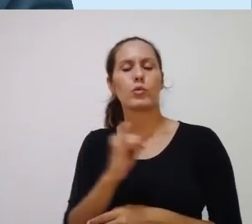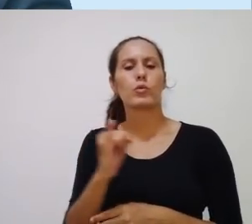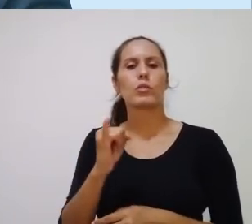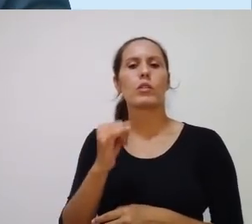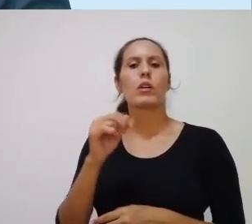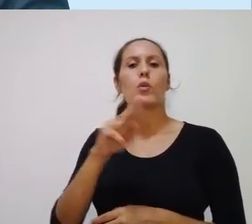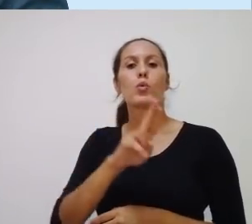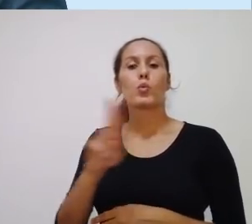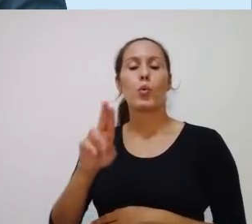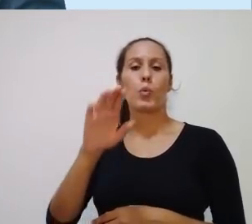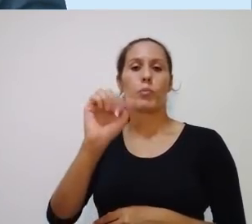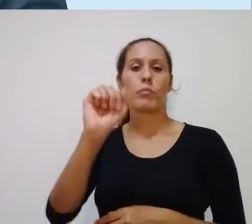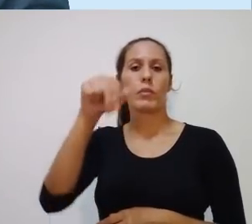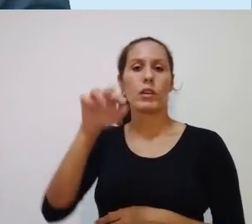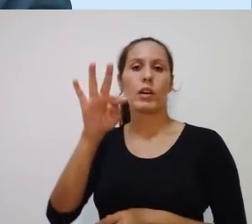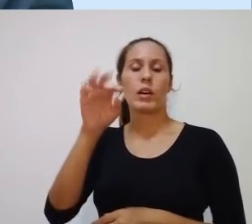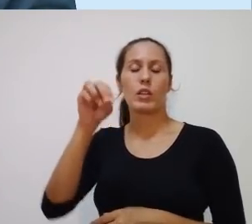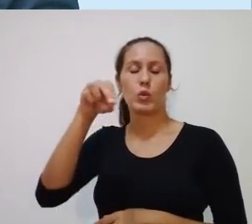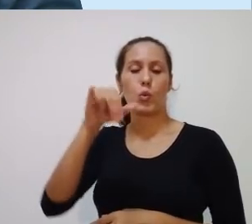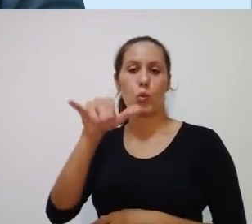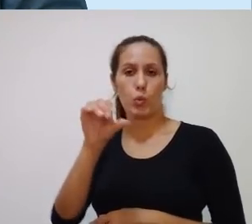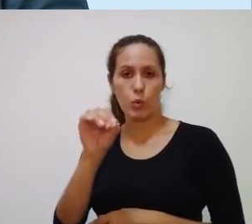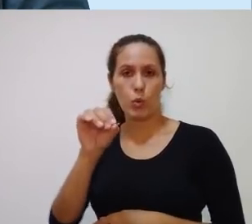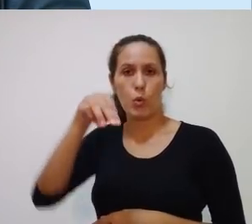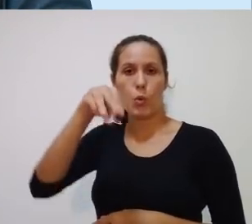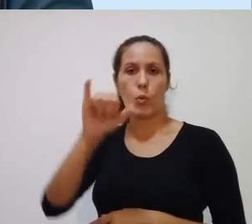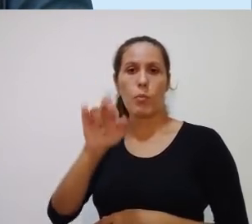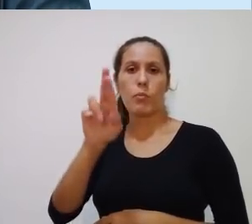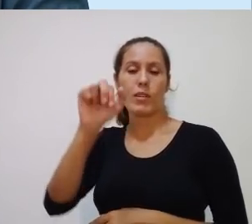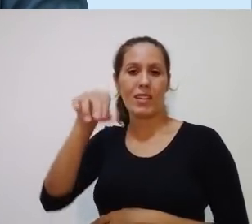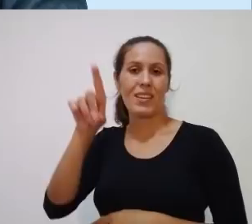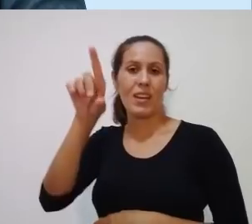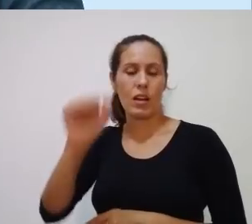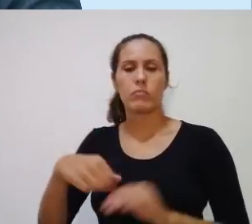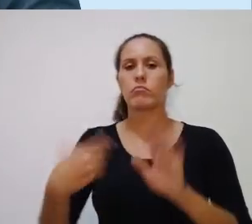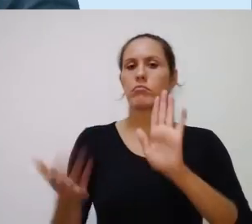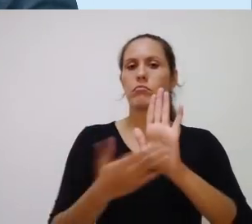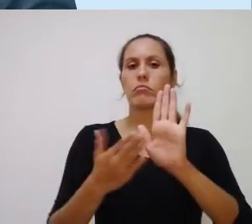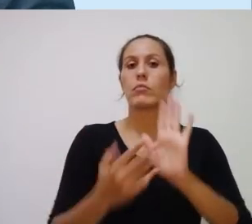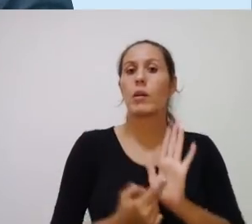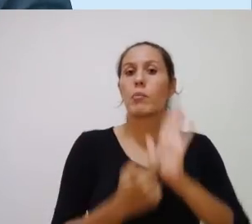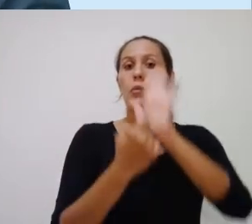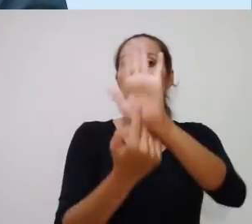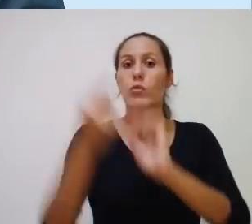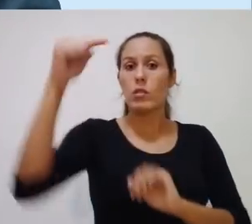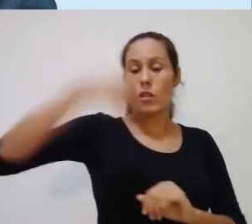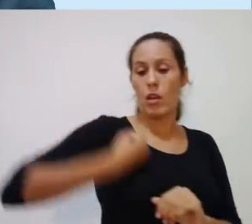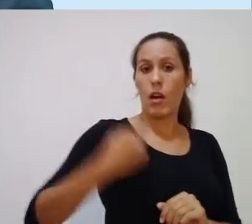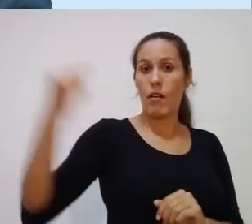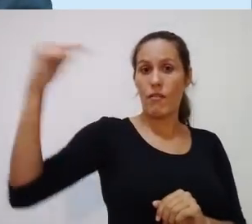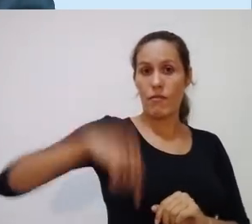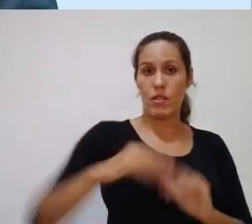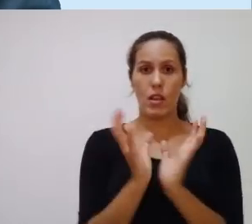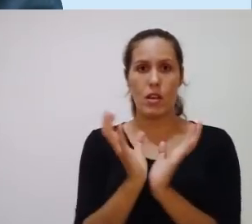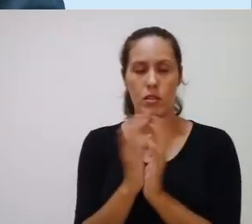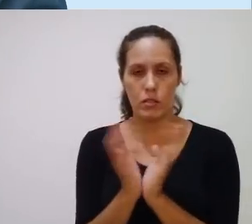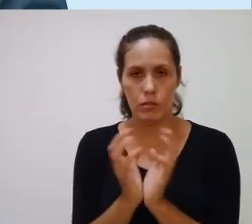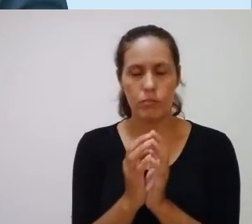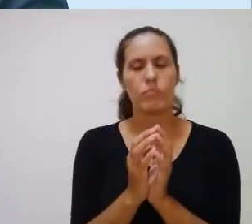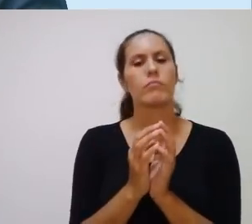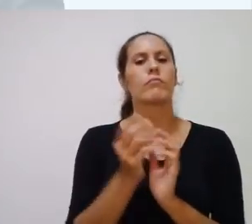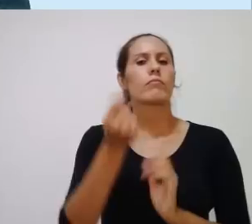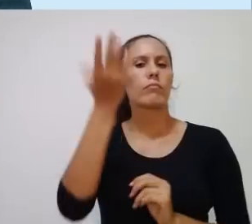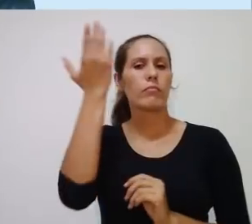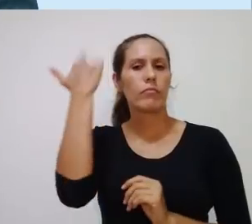ele apresentou uma proposta muito massa que viria para Recife. Naquele tempo, o professor Miranda era gerente de tecnologia